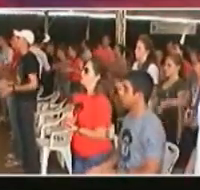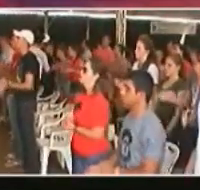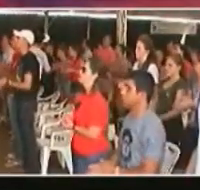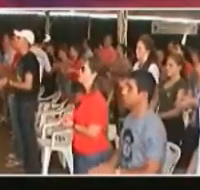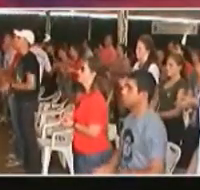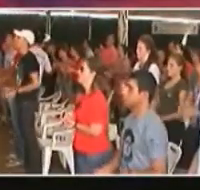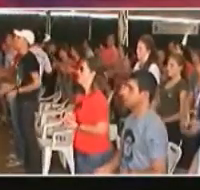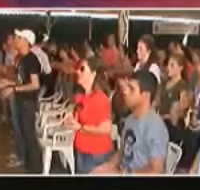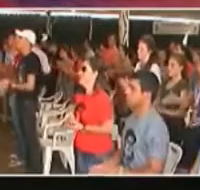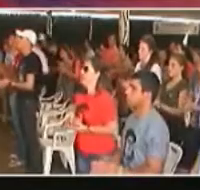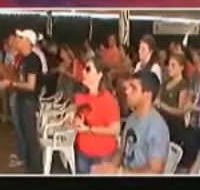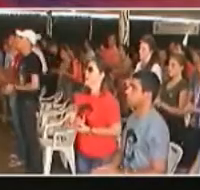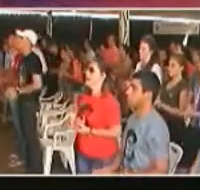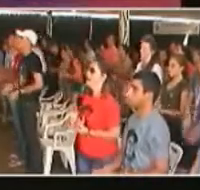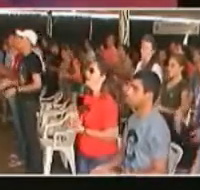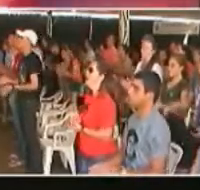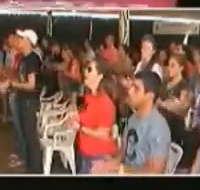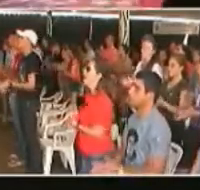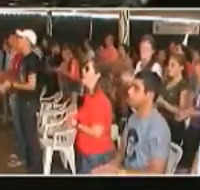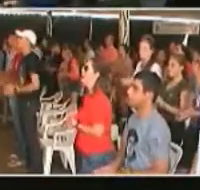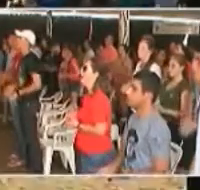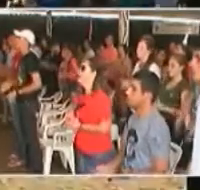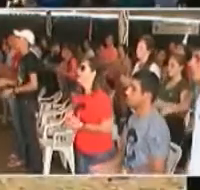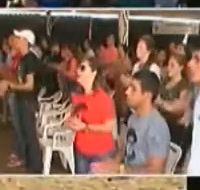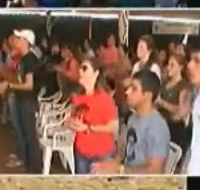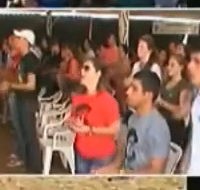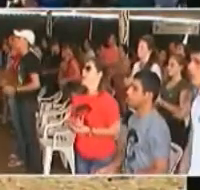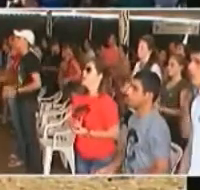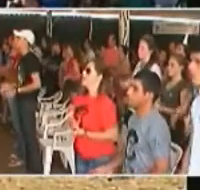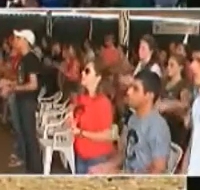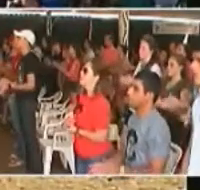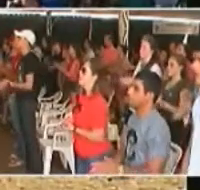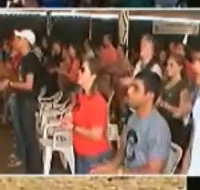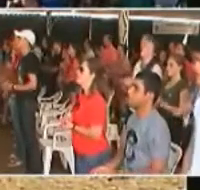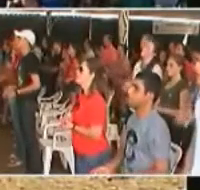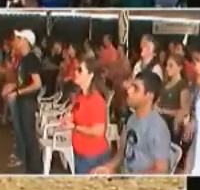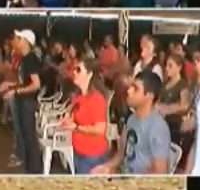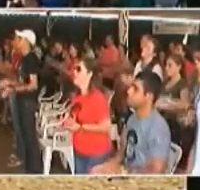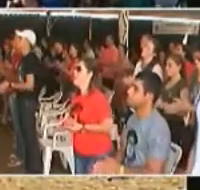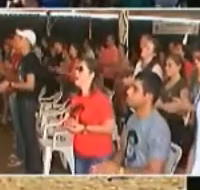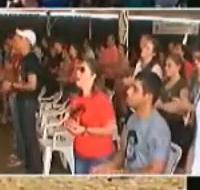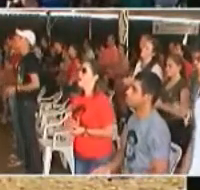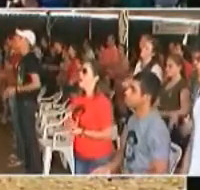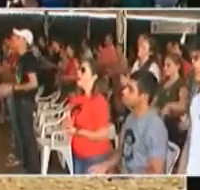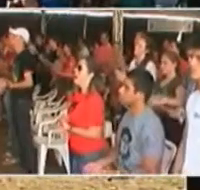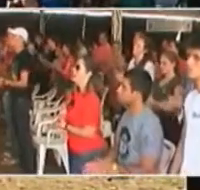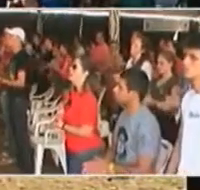Povo de Deus.